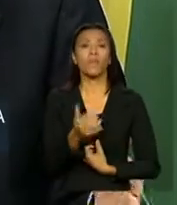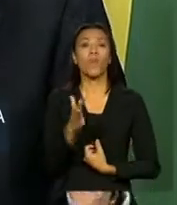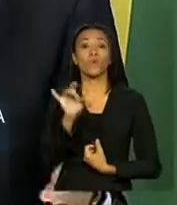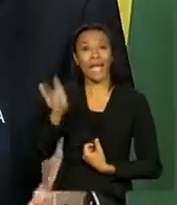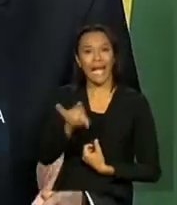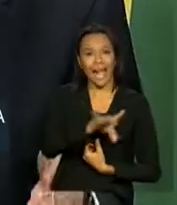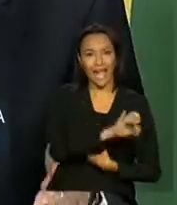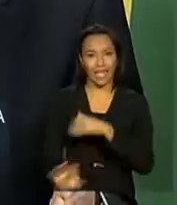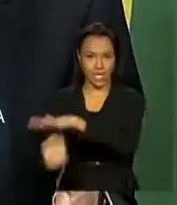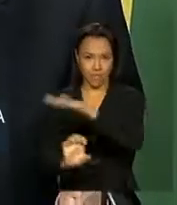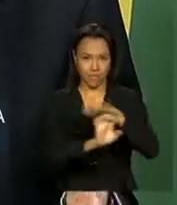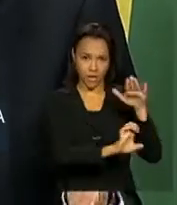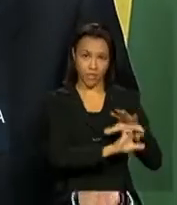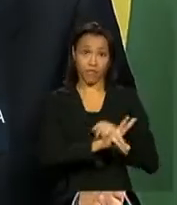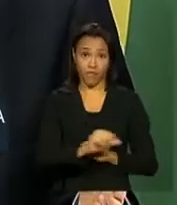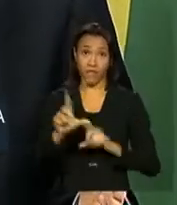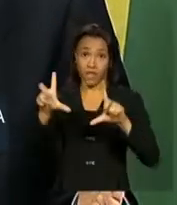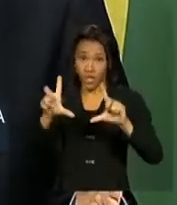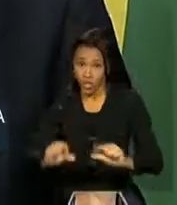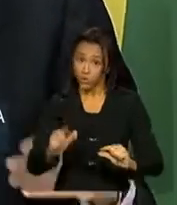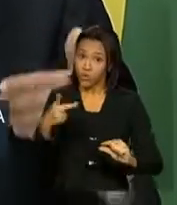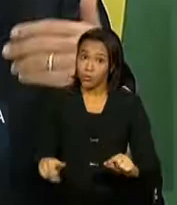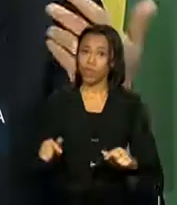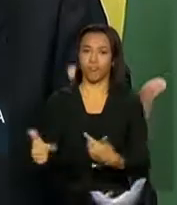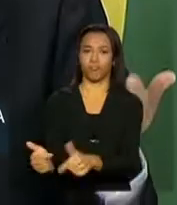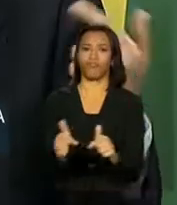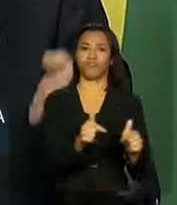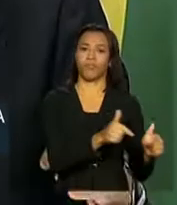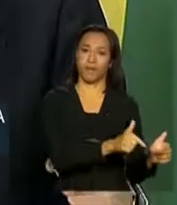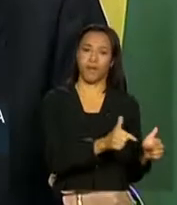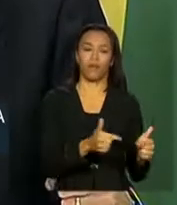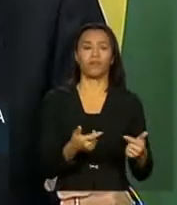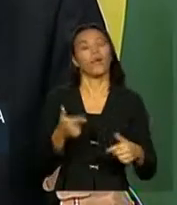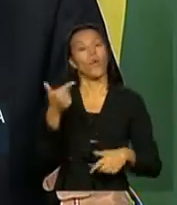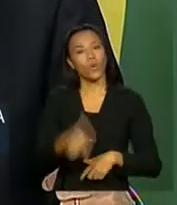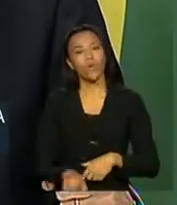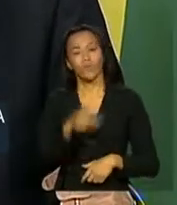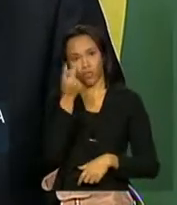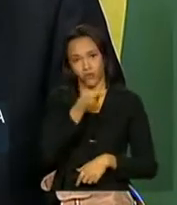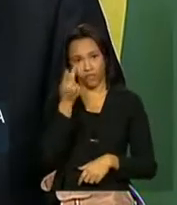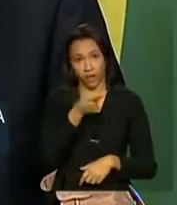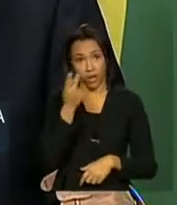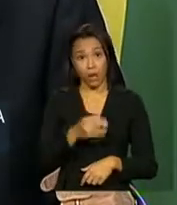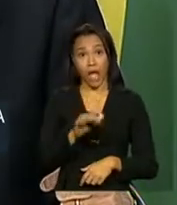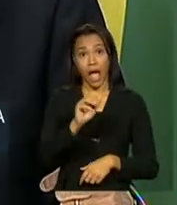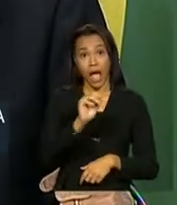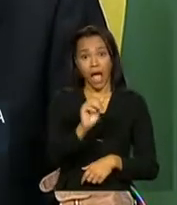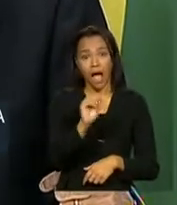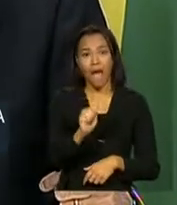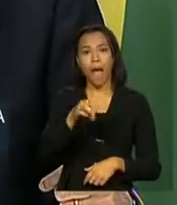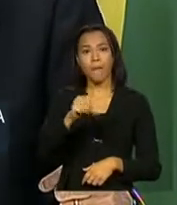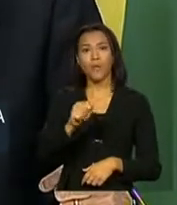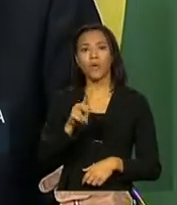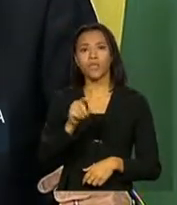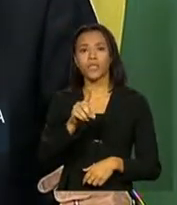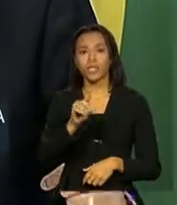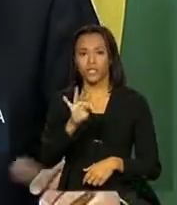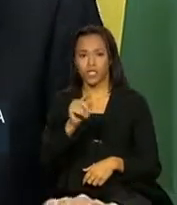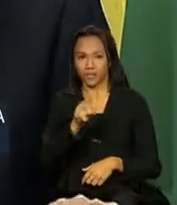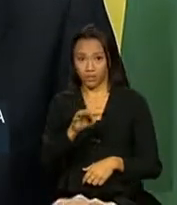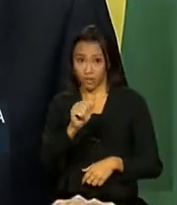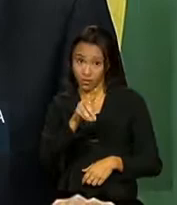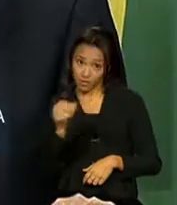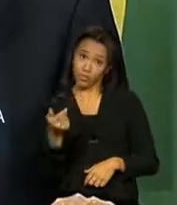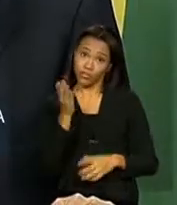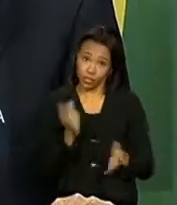concessionária terá que reduzir os seus serviços, considerando, repito, a amortização que já se fez ao longo